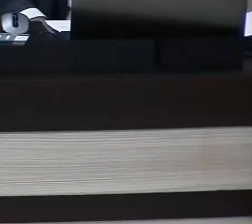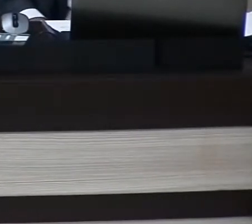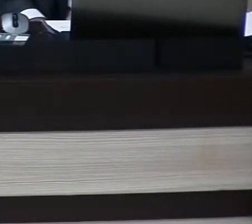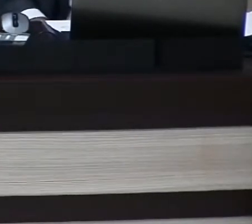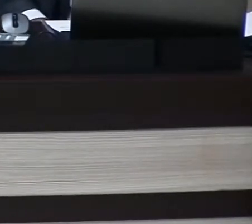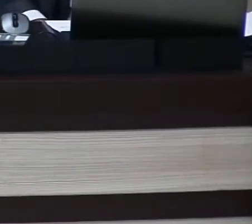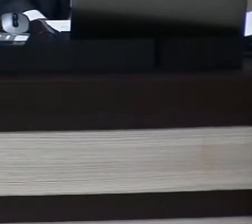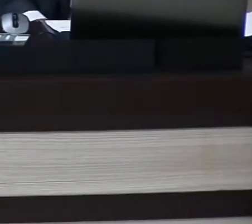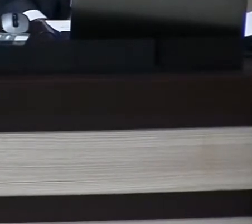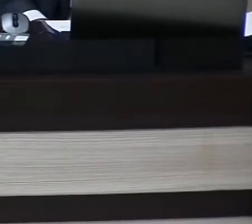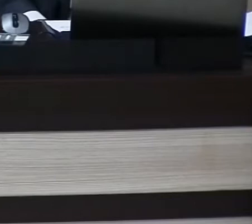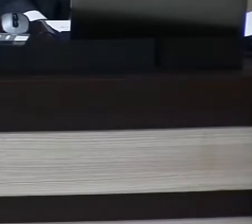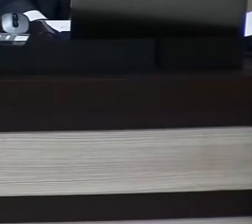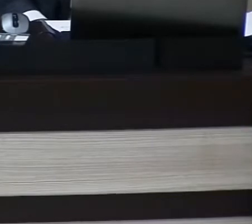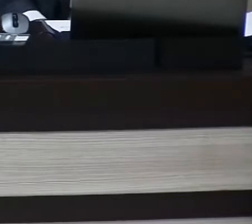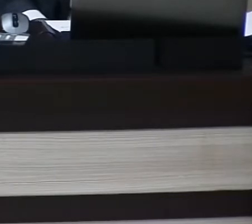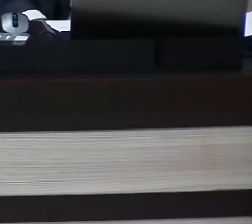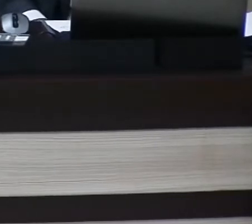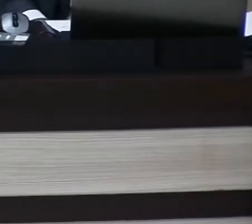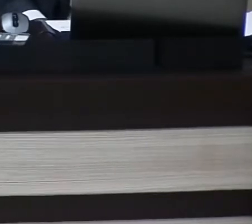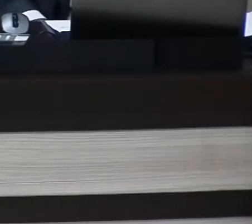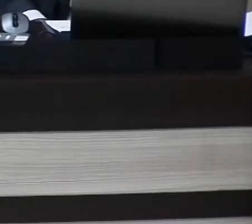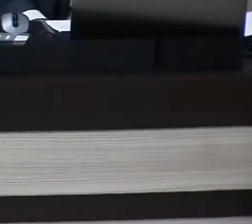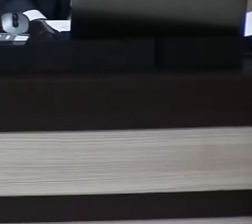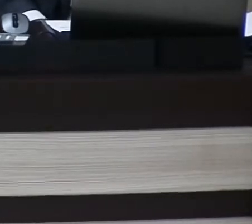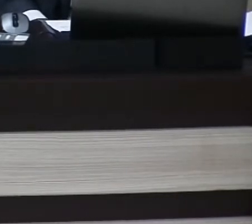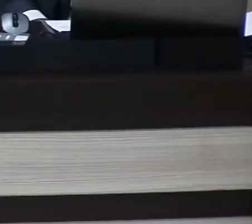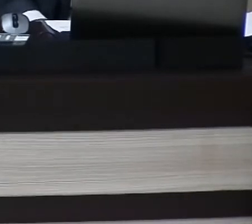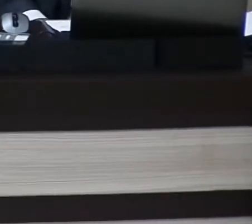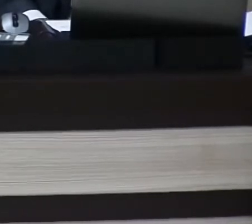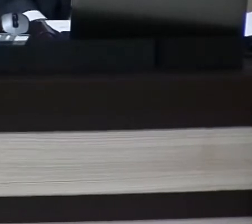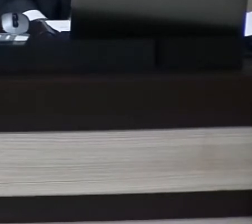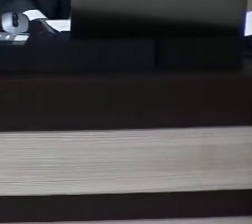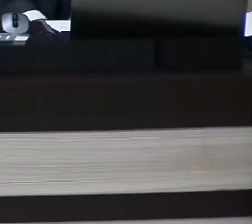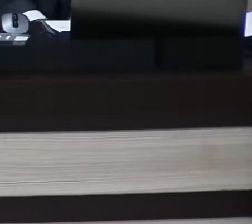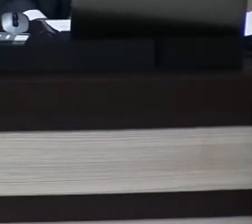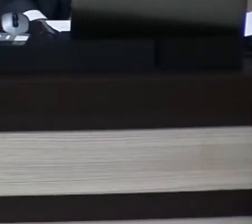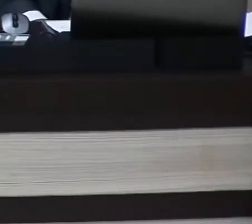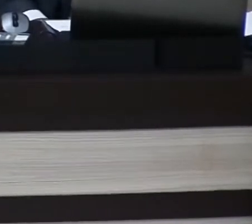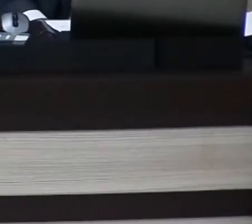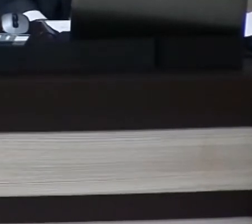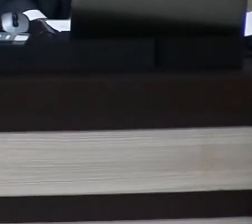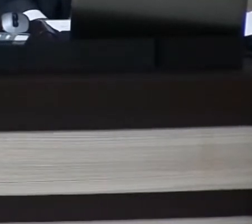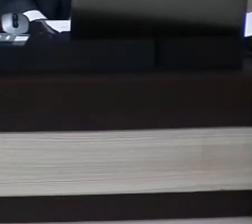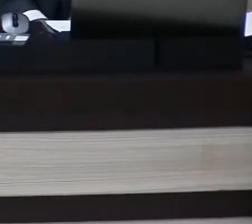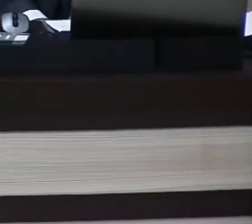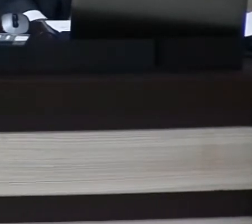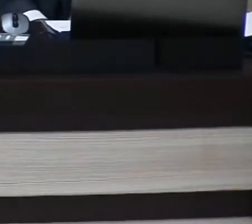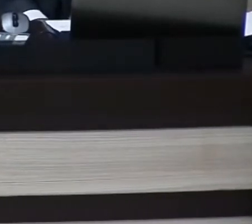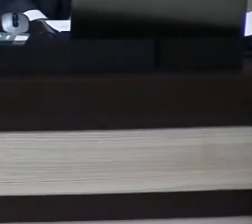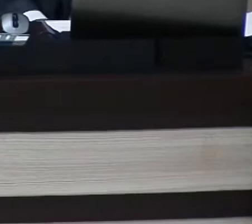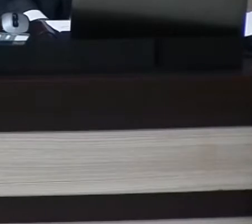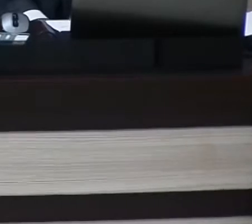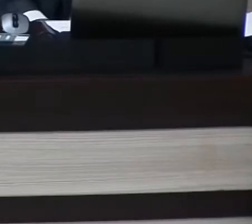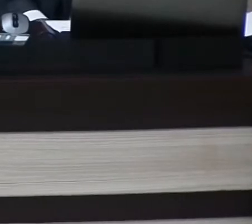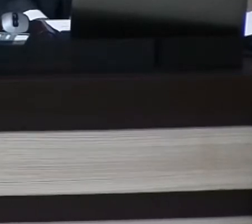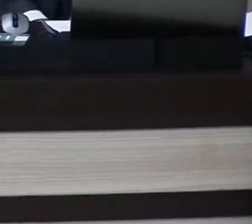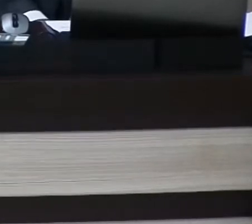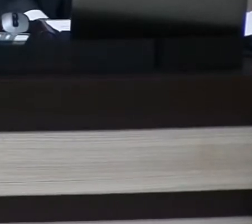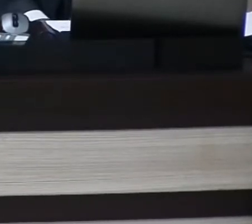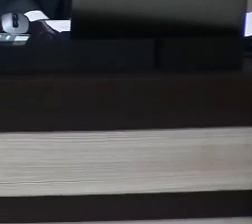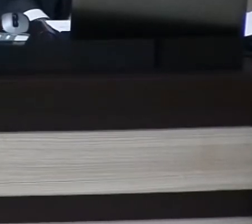Algum vereador deseja justificar o voto? Não havendo, apenas a Câmara Municipal externa todas